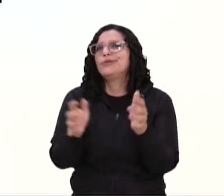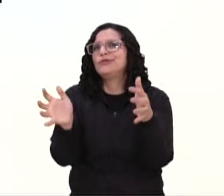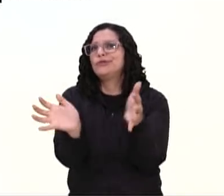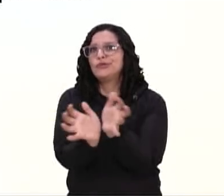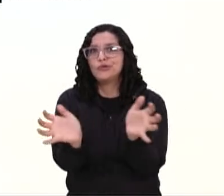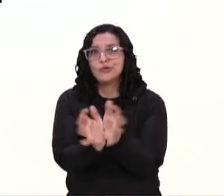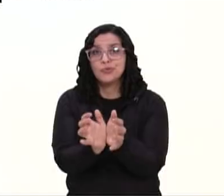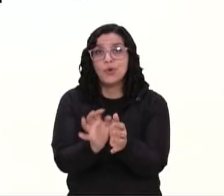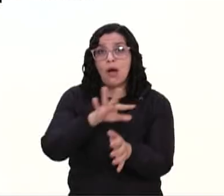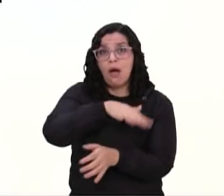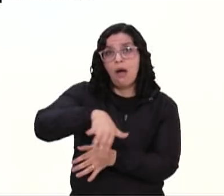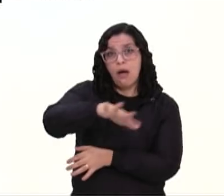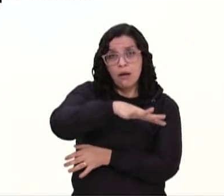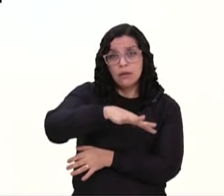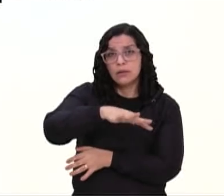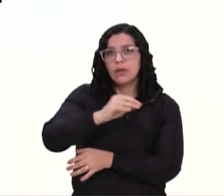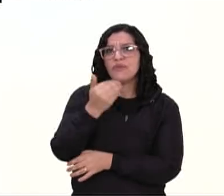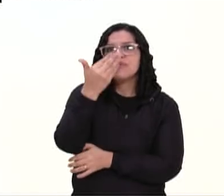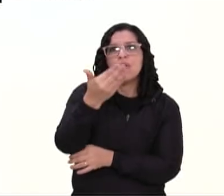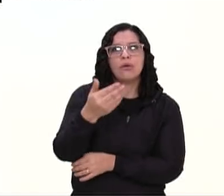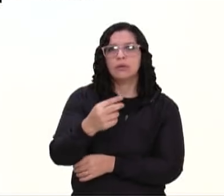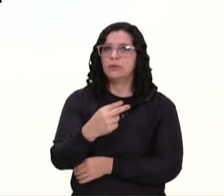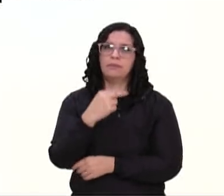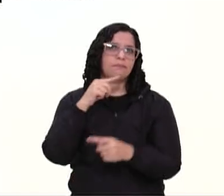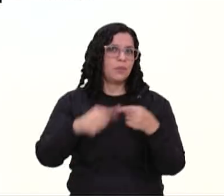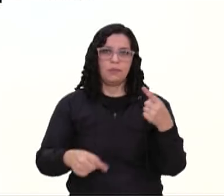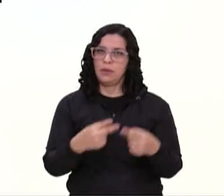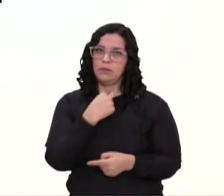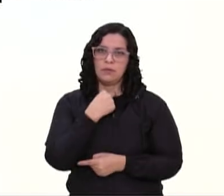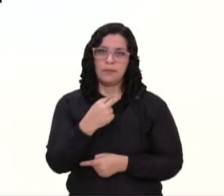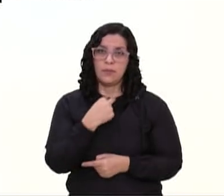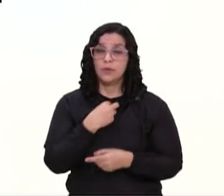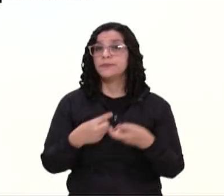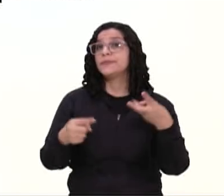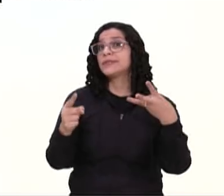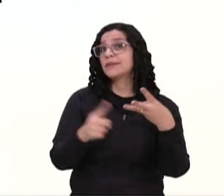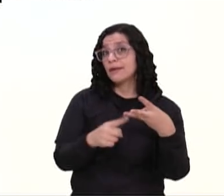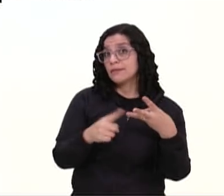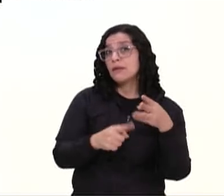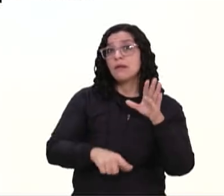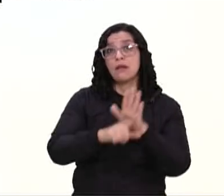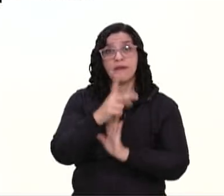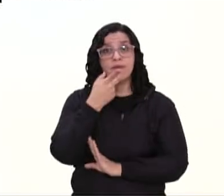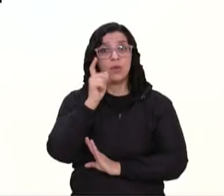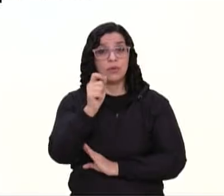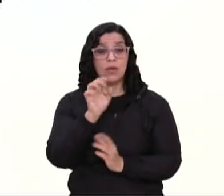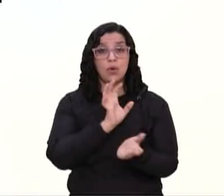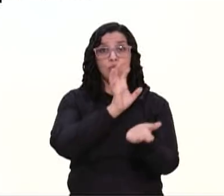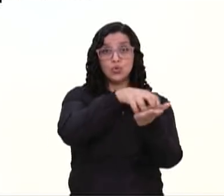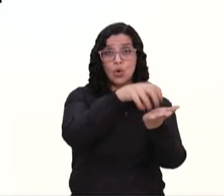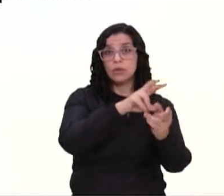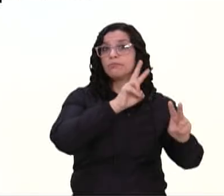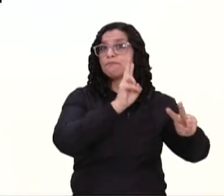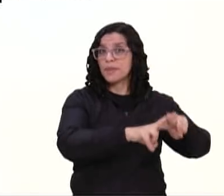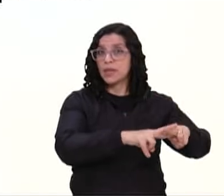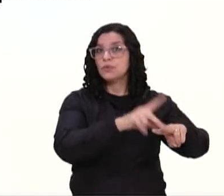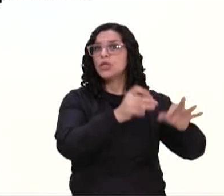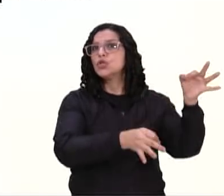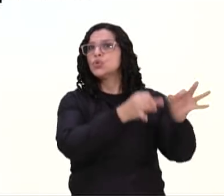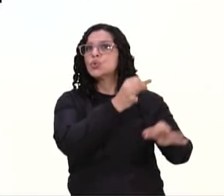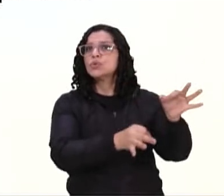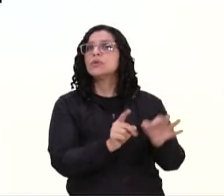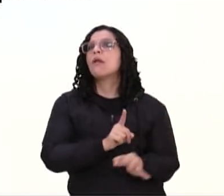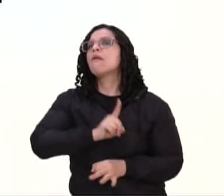em lugares públicos, certo? Isso aí era proibido. E a terceira lei vai decretar que os colonos presos seriam julgados